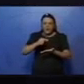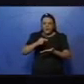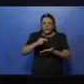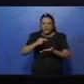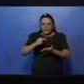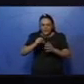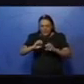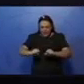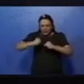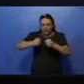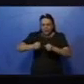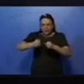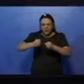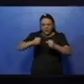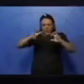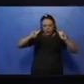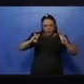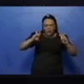estou defendendo.